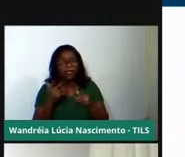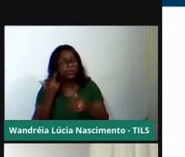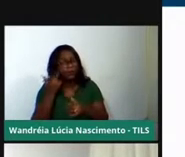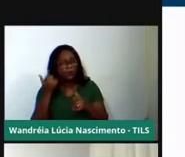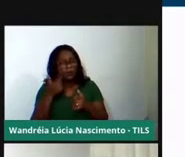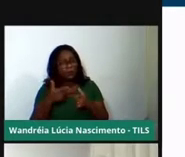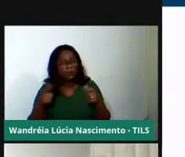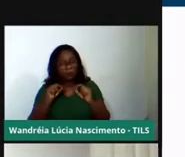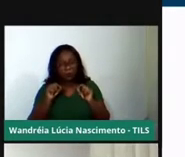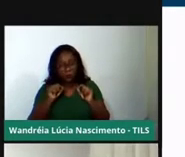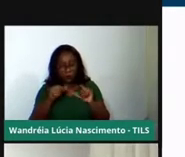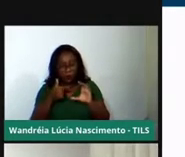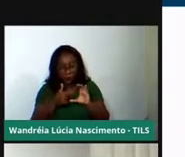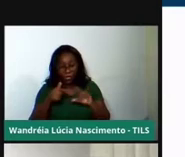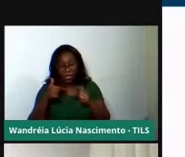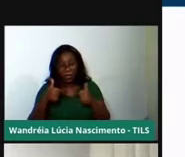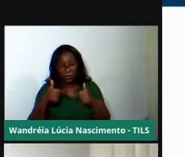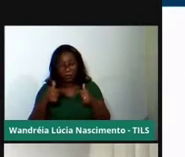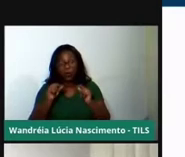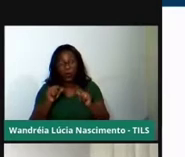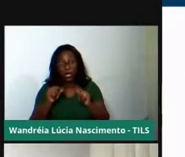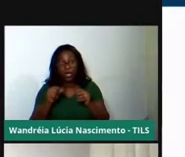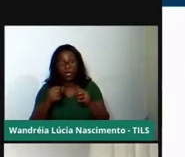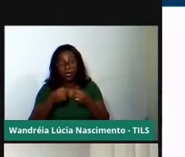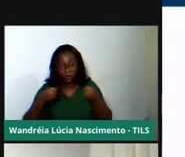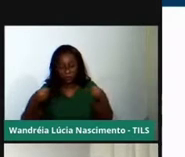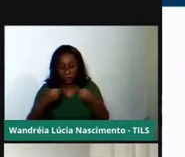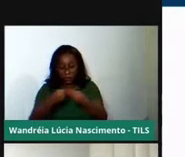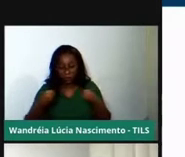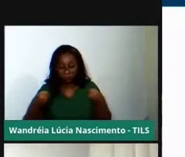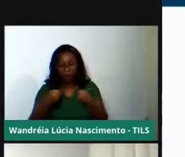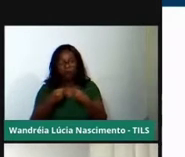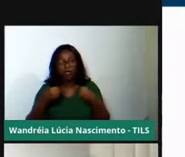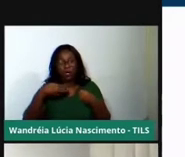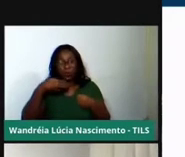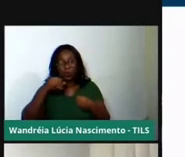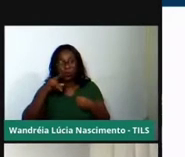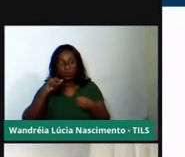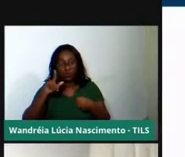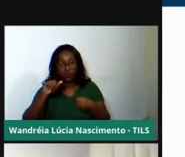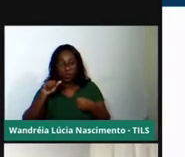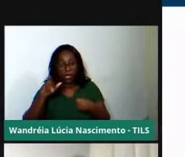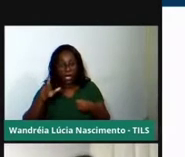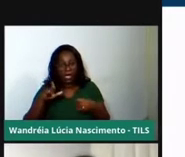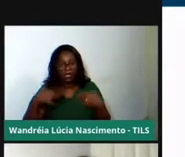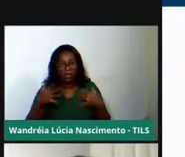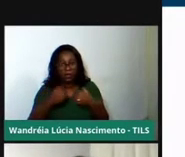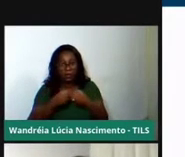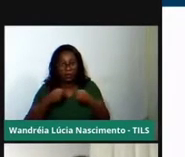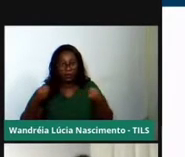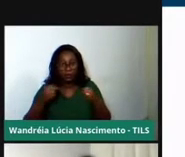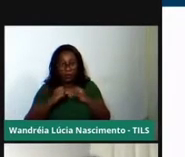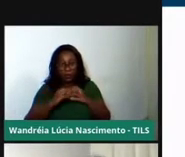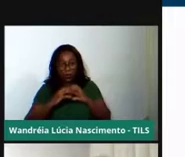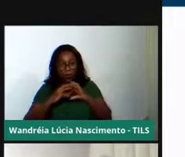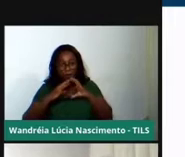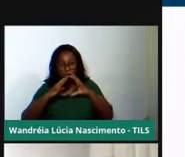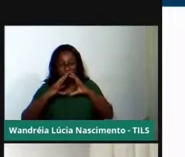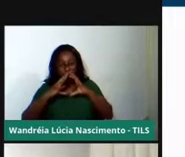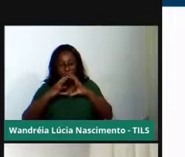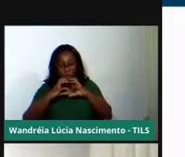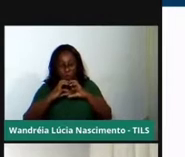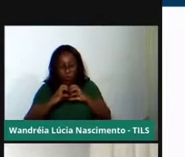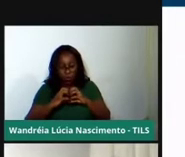atua regulando o tônus vascular, através, então, promovendo o relaxamento, e aí a vasodilatação, ou